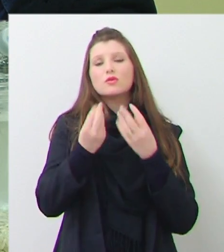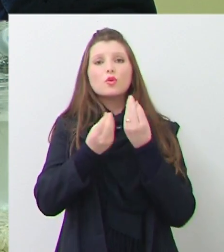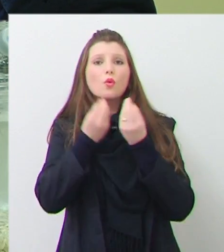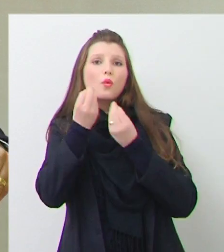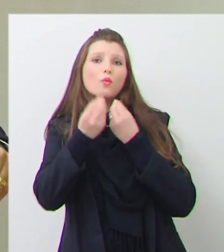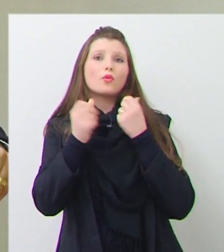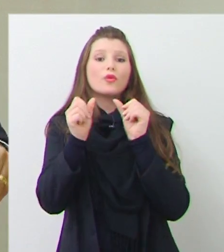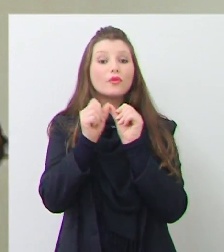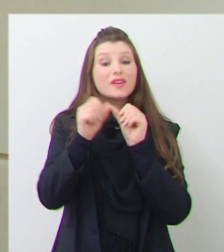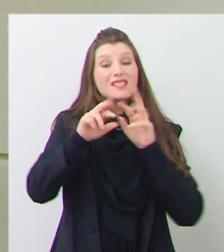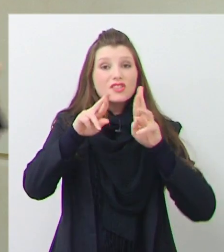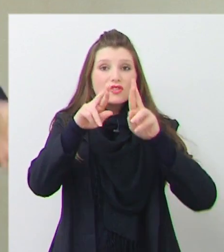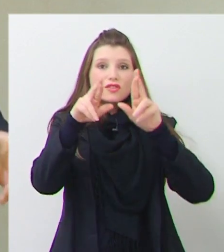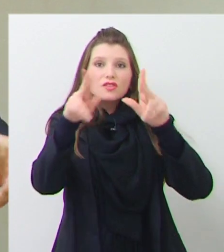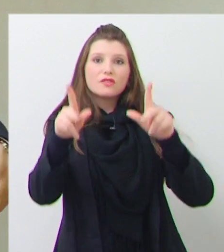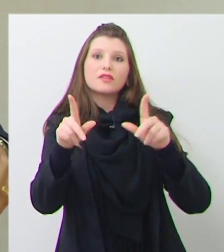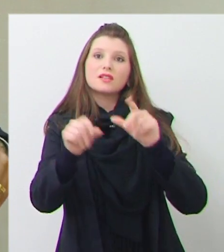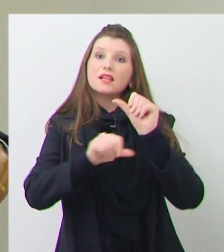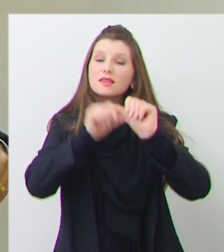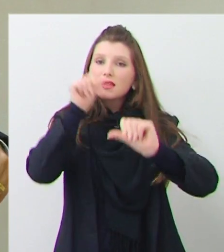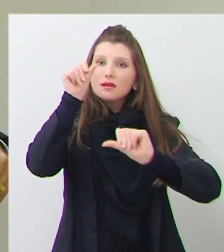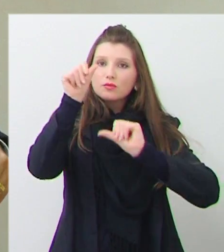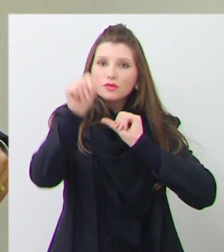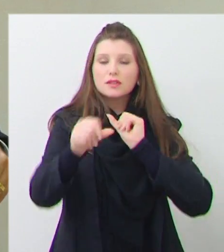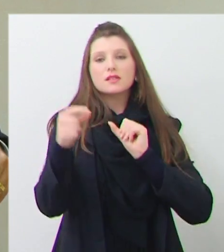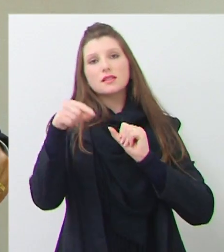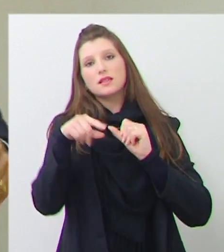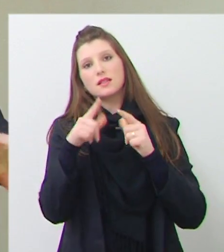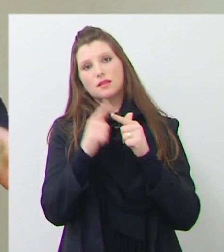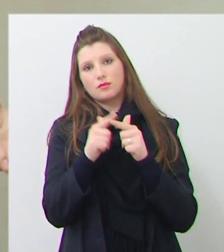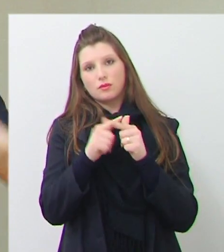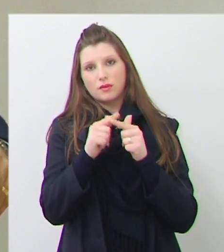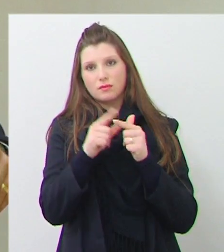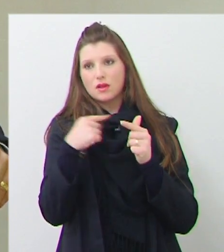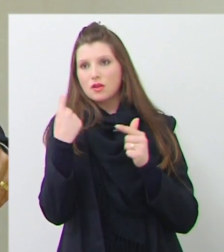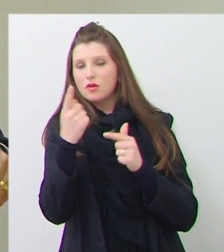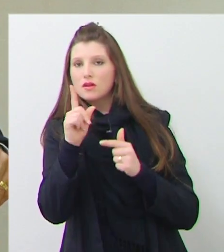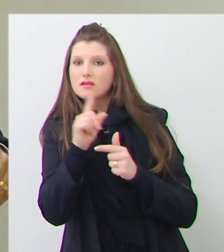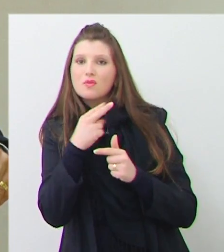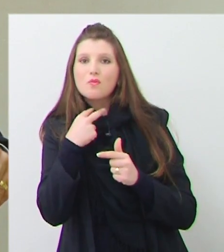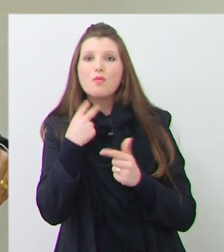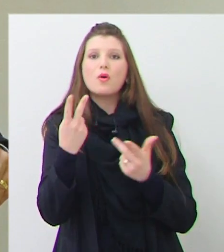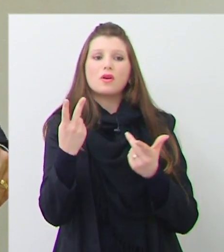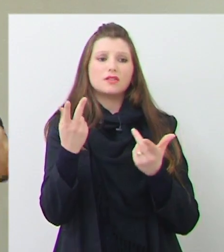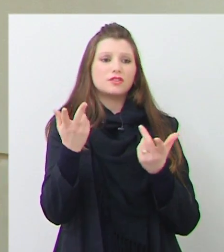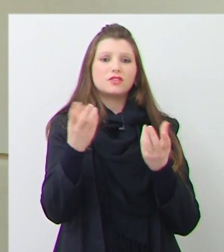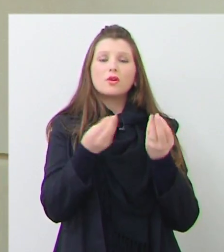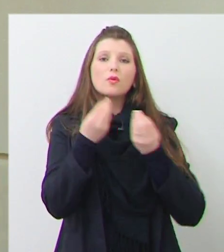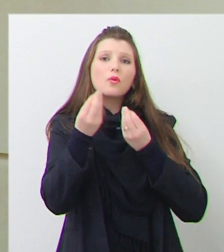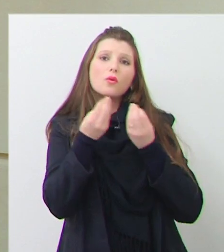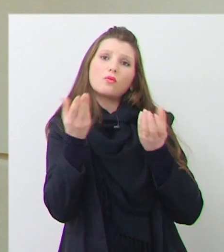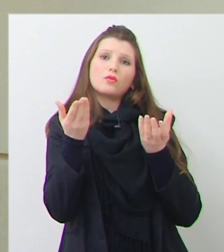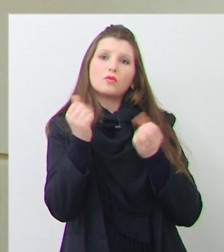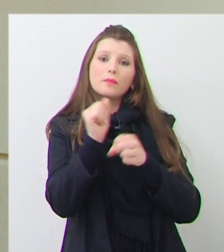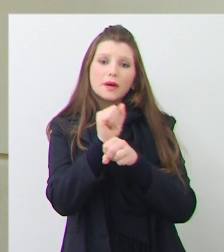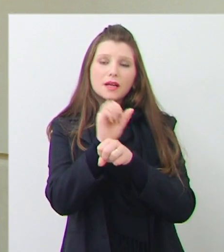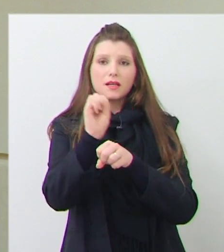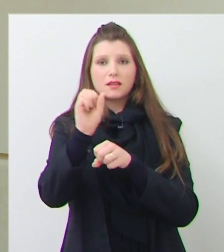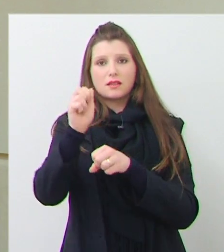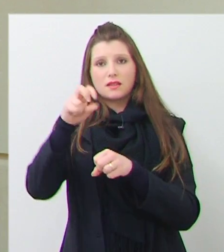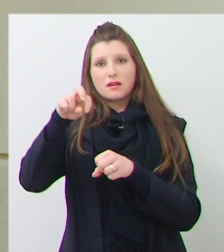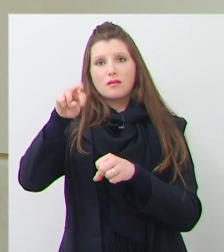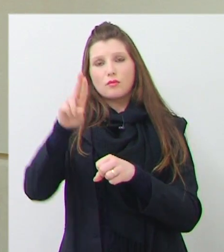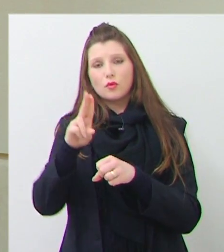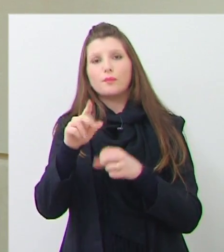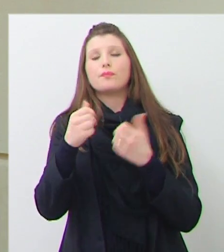a diferença na mudança desse cenário, porque nós não podemos deixar que isso aconteça. Então, eu fiz um convite,